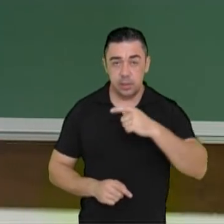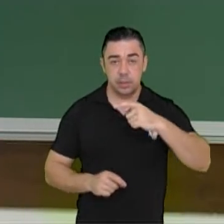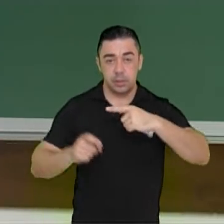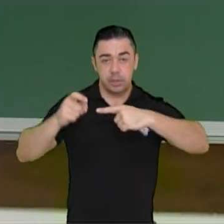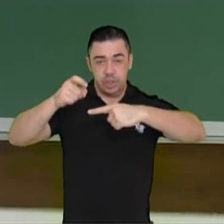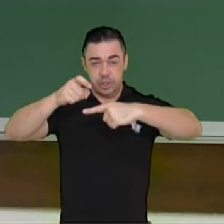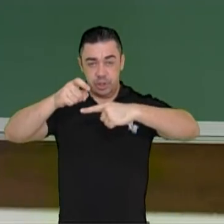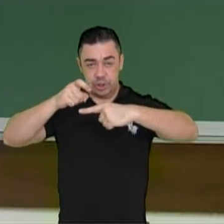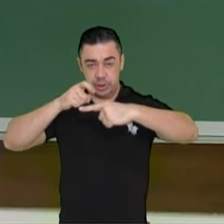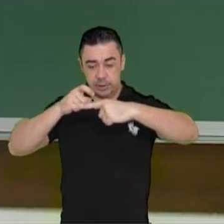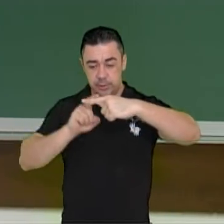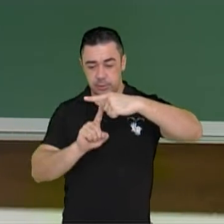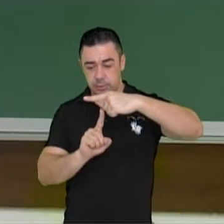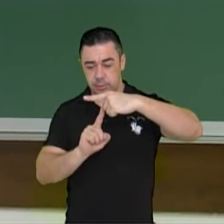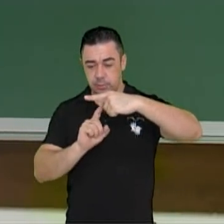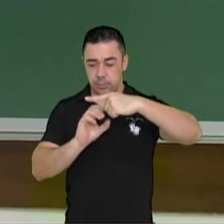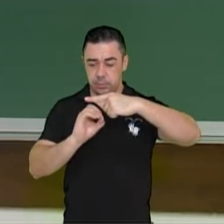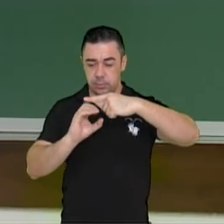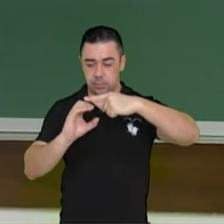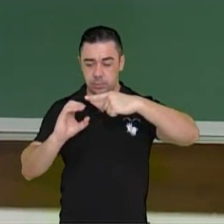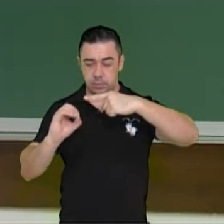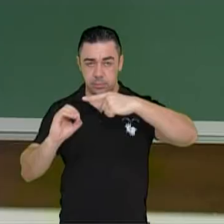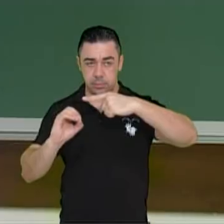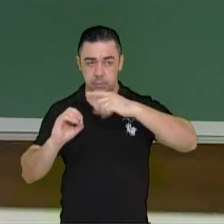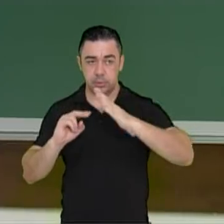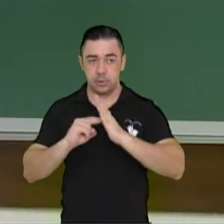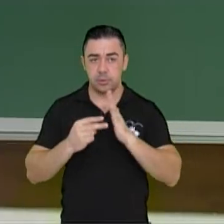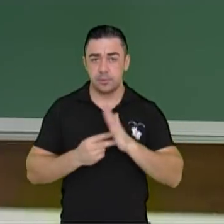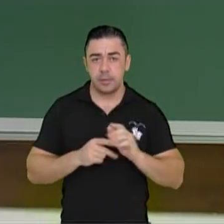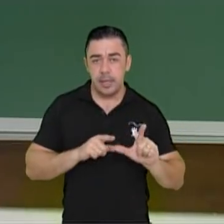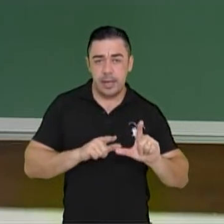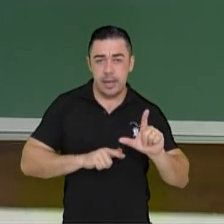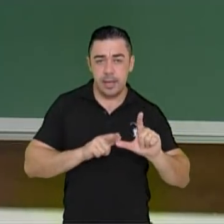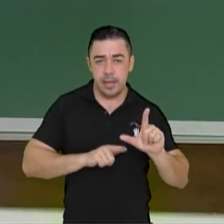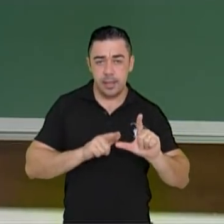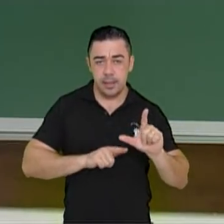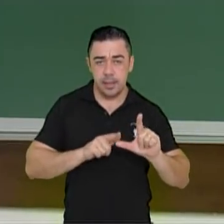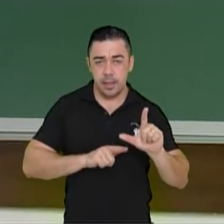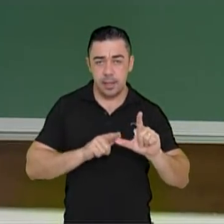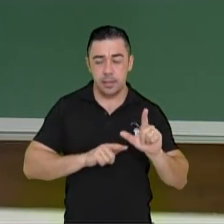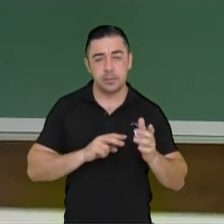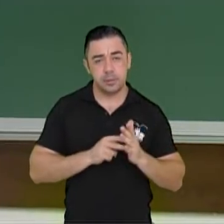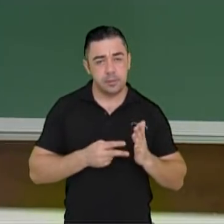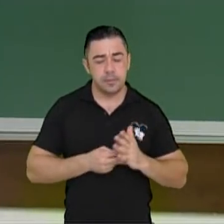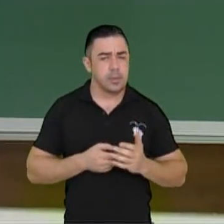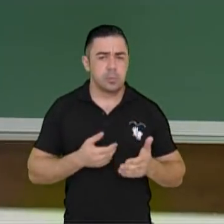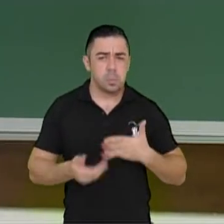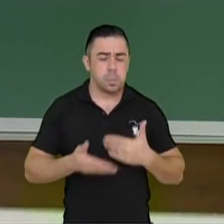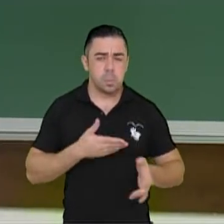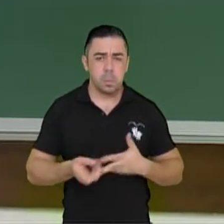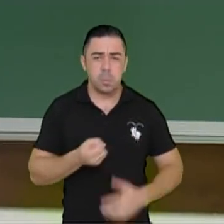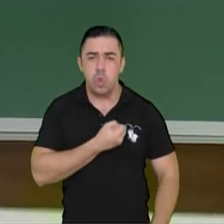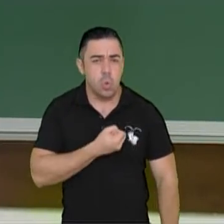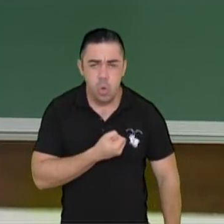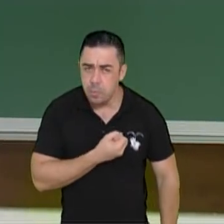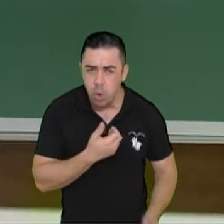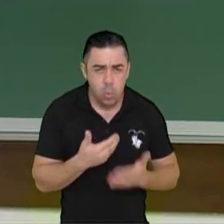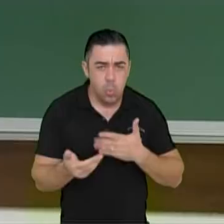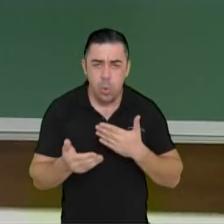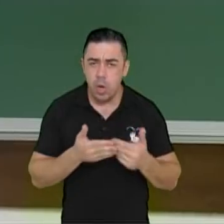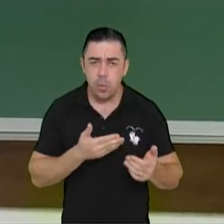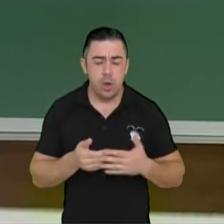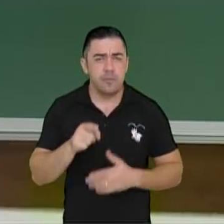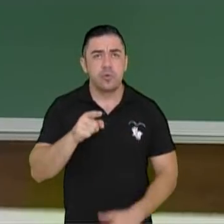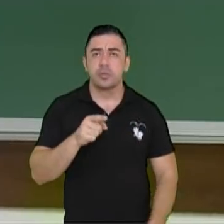O que é x%? A letra na matemática, ela sempre vai representar um número